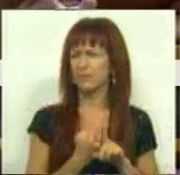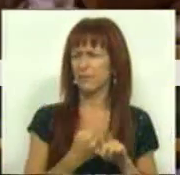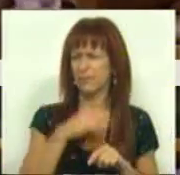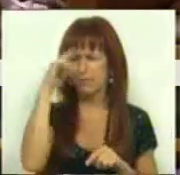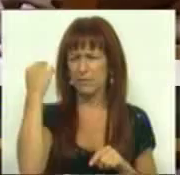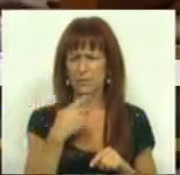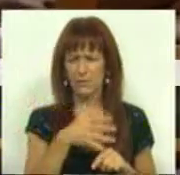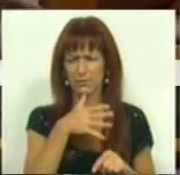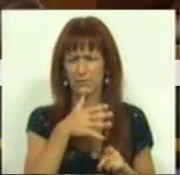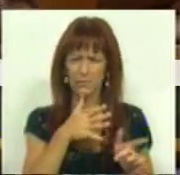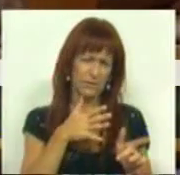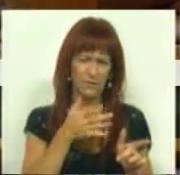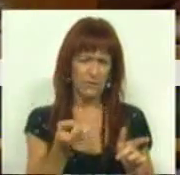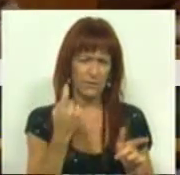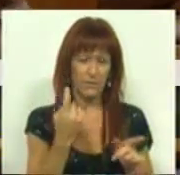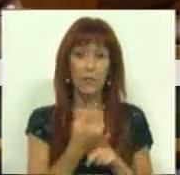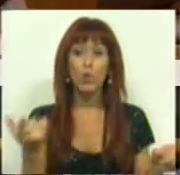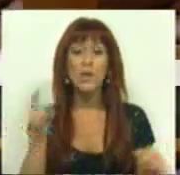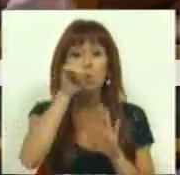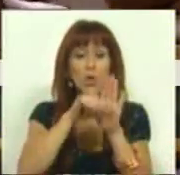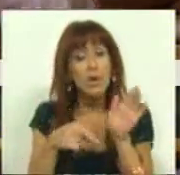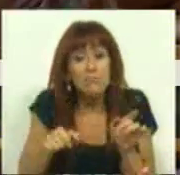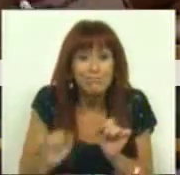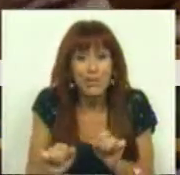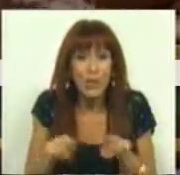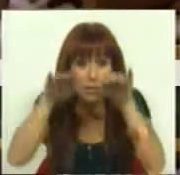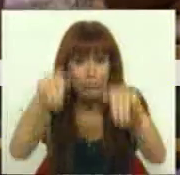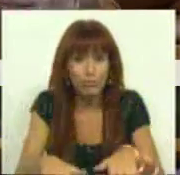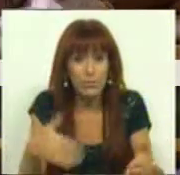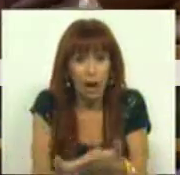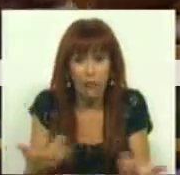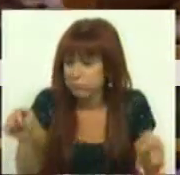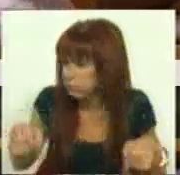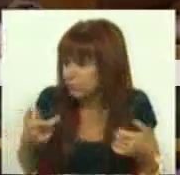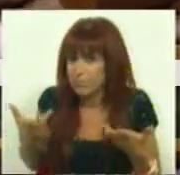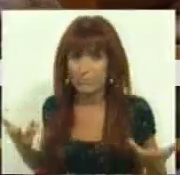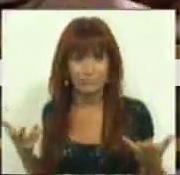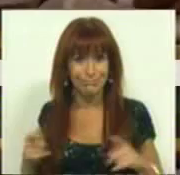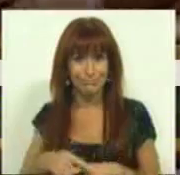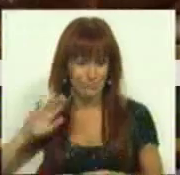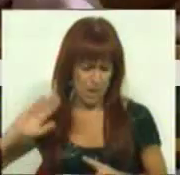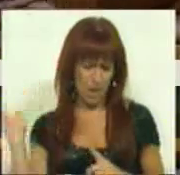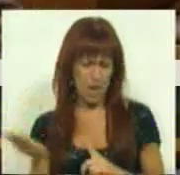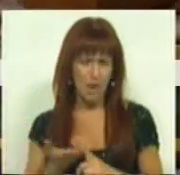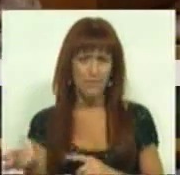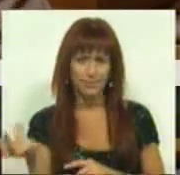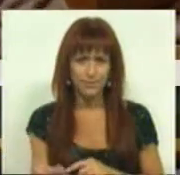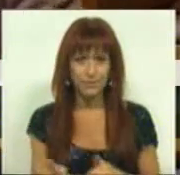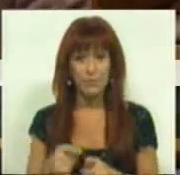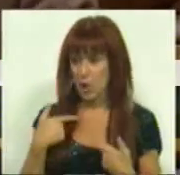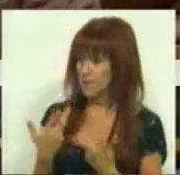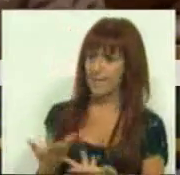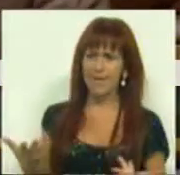que é difícil de explicar, porque o memorando é ele em si recessivo e é ele em si condenatório da circunstância em